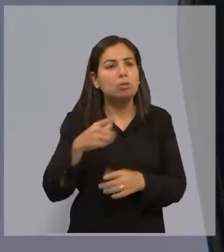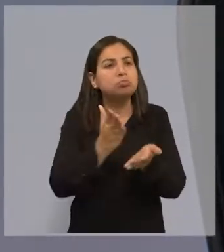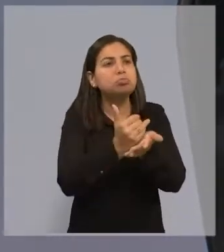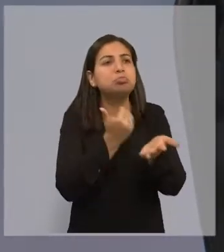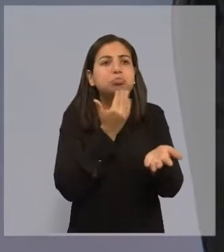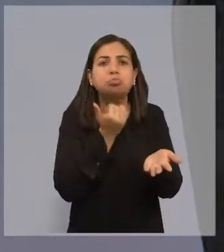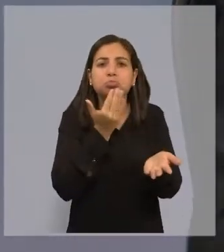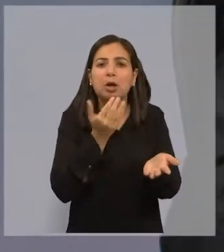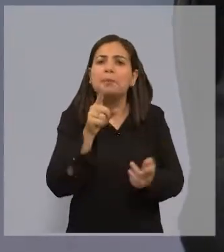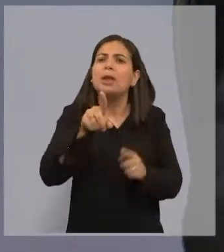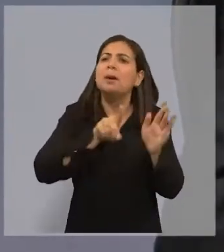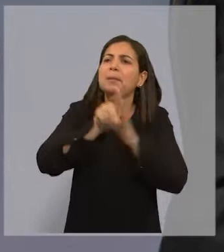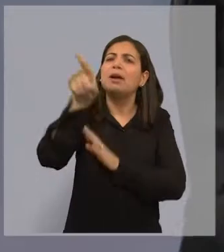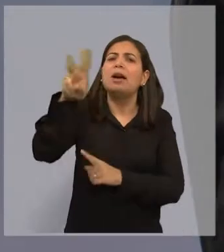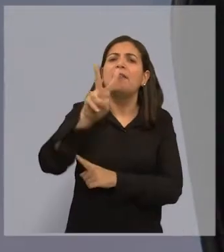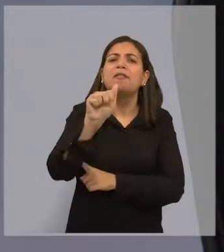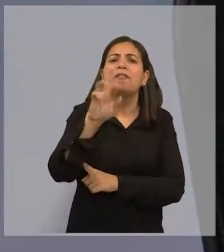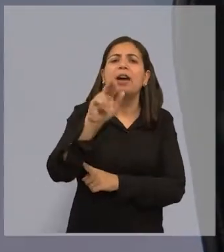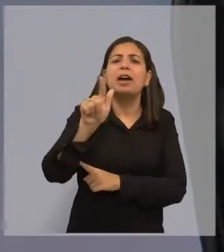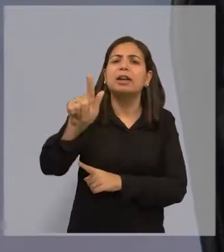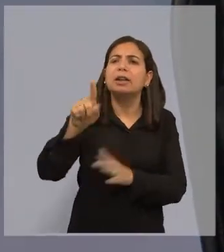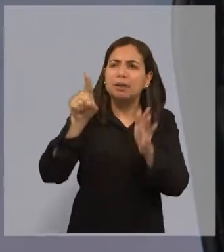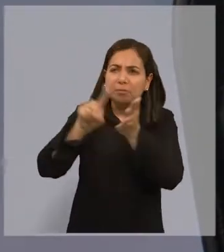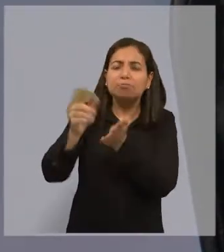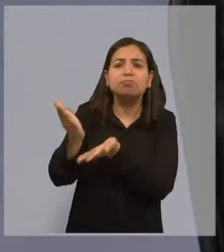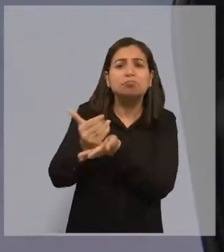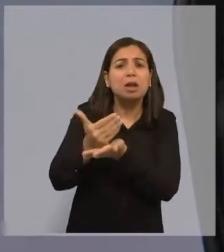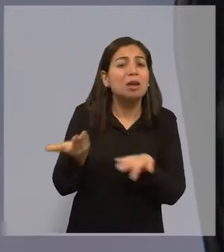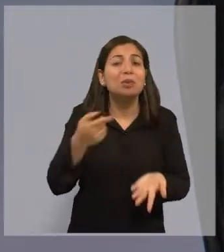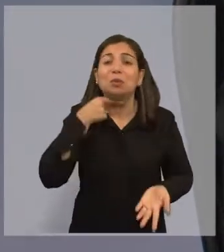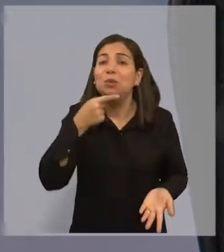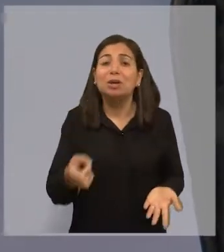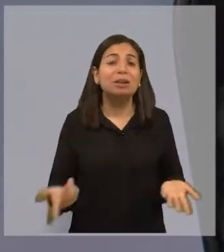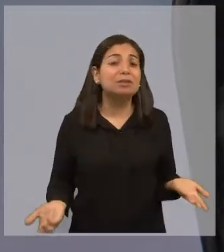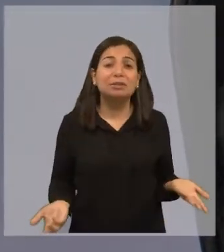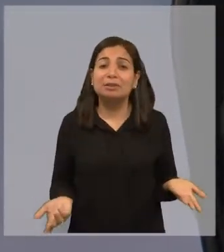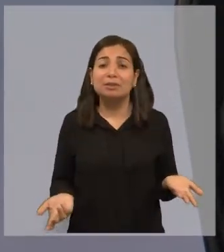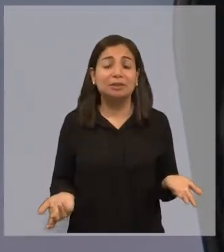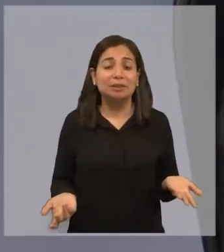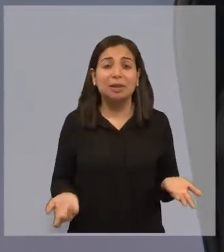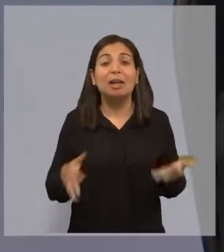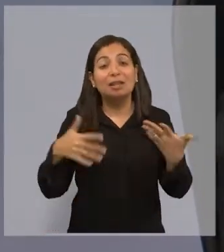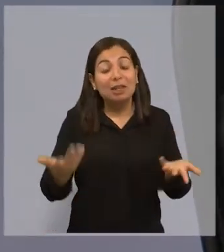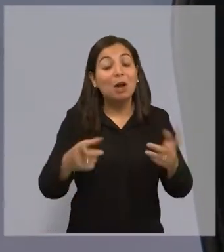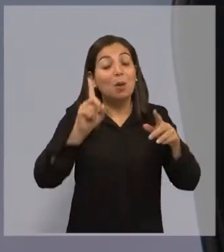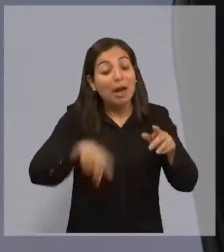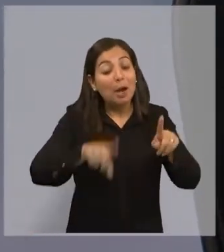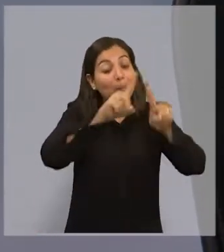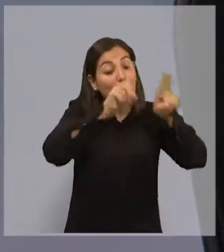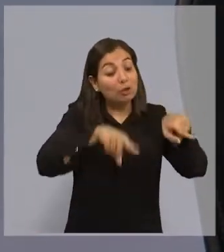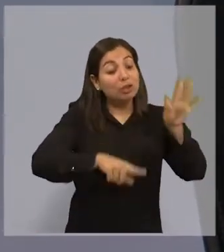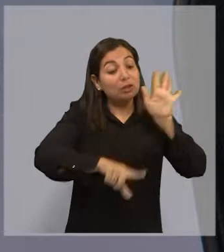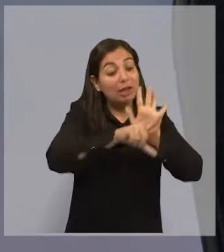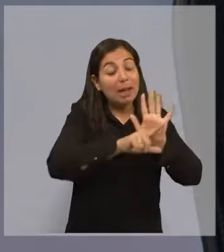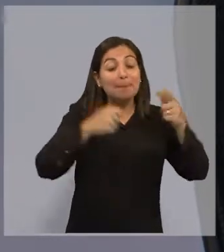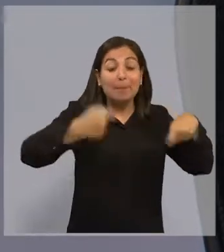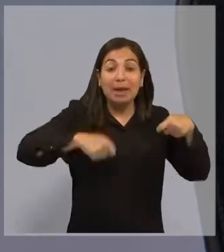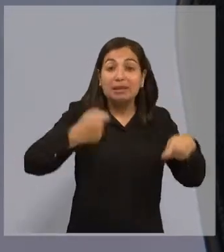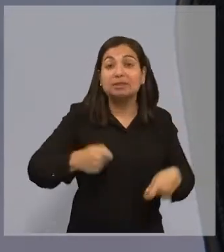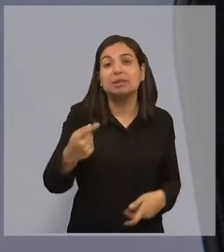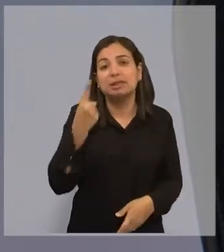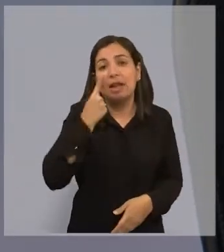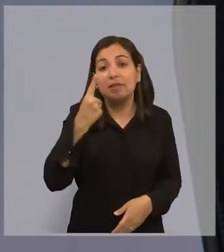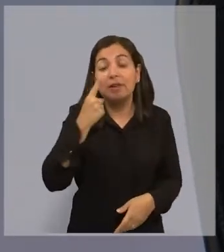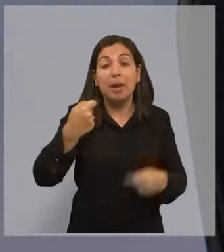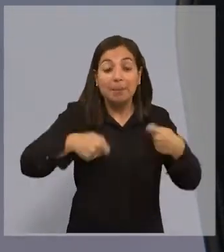Varig. Não existe. Então, nós temos um sistema judicial que precisa também, isso aí já é outro projeto de lei que tem que ser burilado. Esse